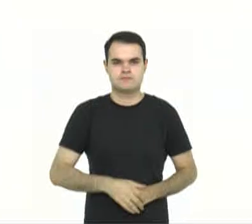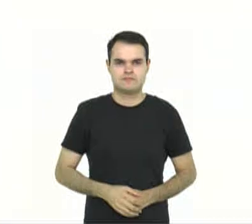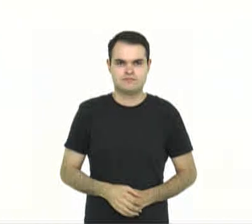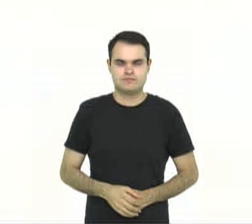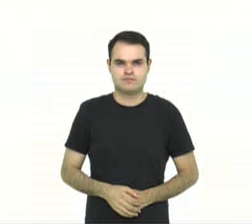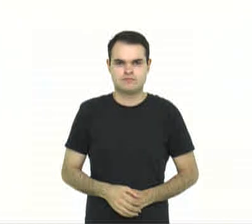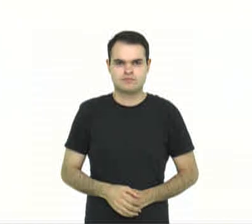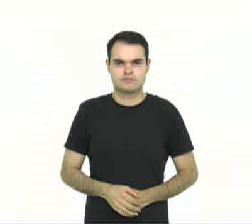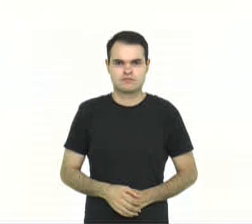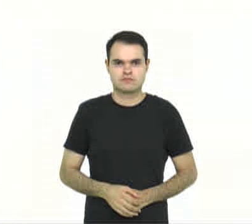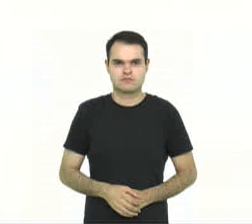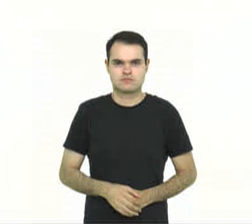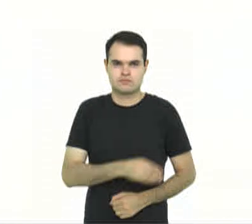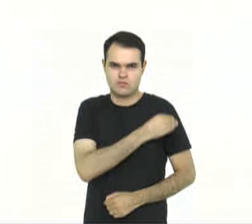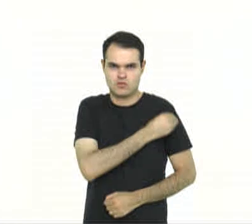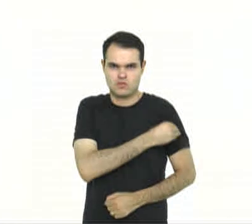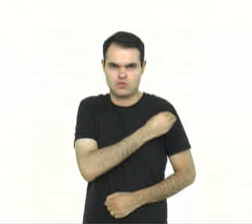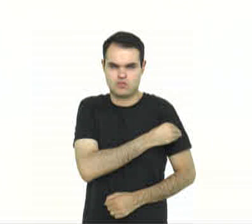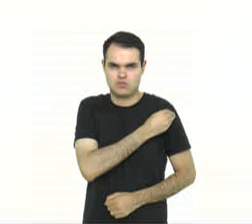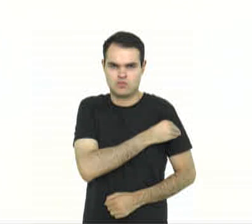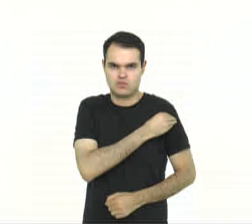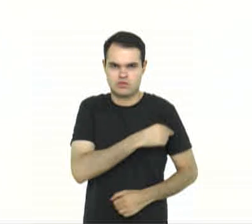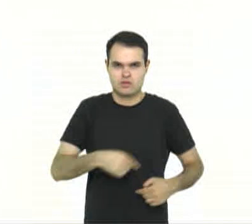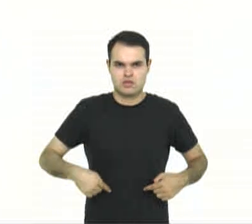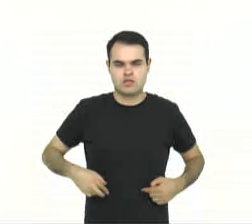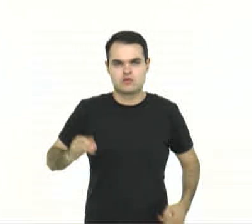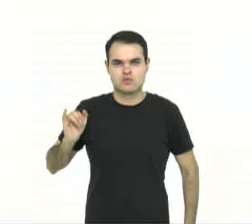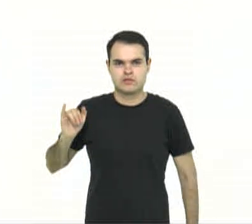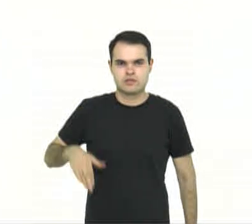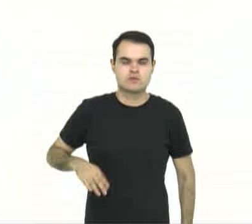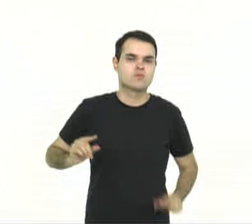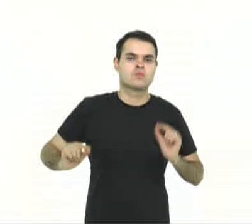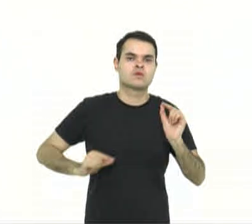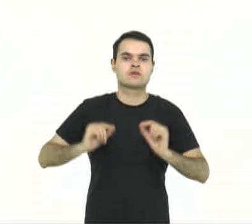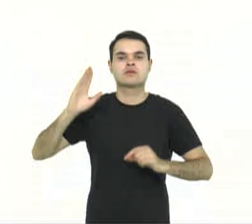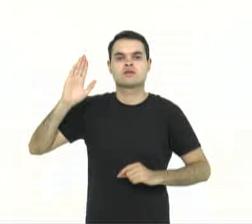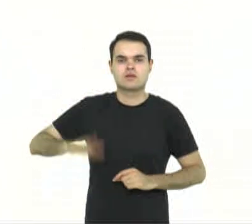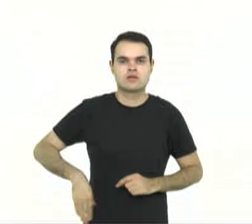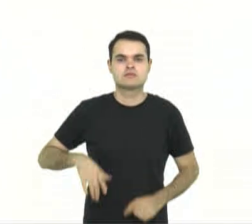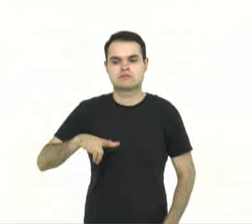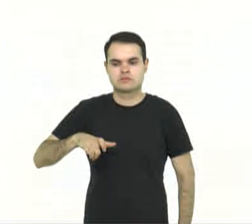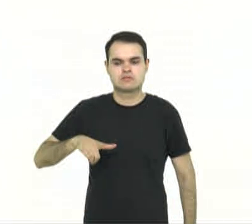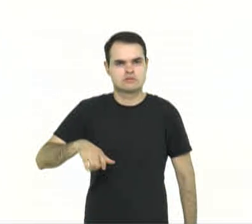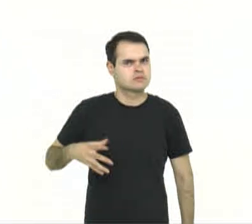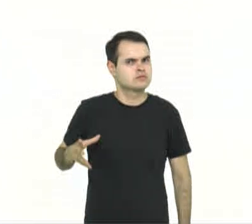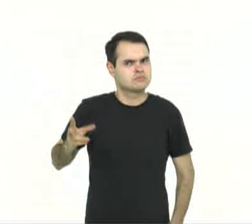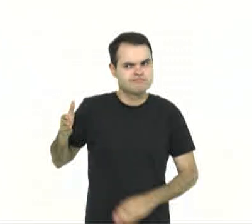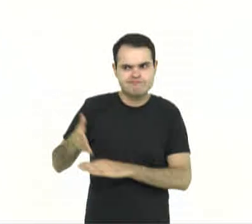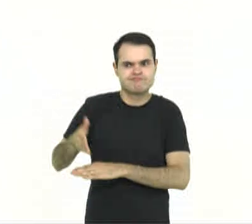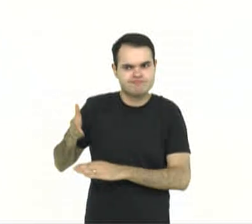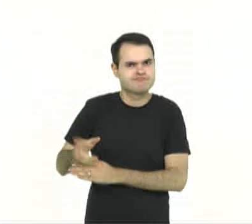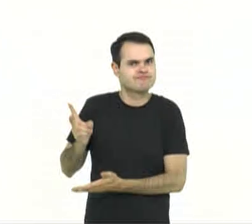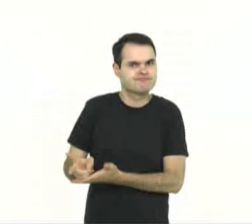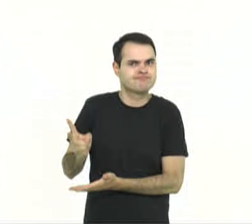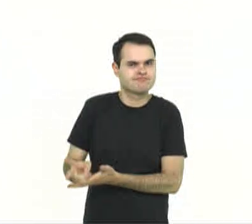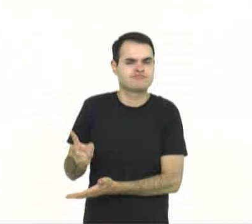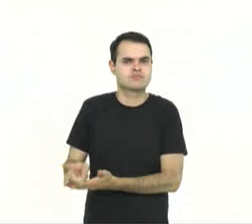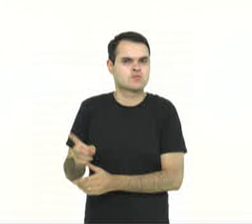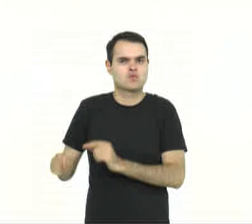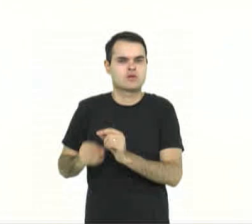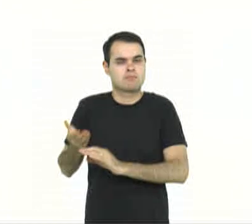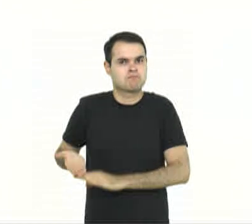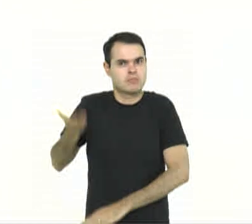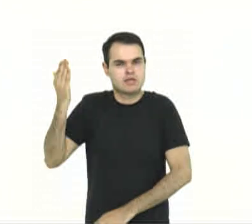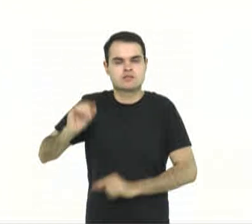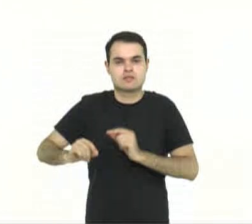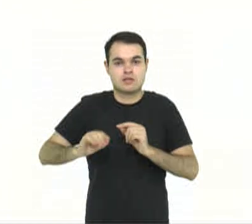Na ação do álcool nos rins, a gente explica porque quem bebe faz muito xixi. E um efeito colateral do excesso de urina acaba atingindo